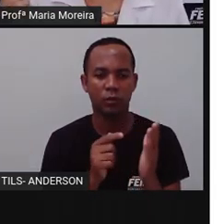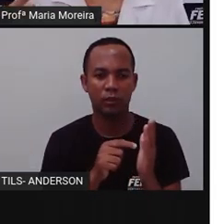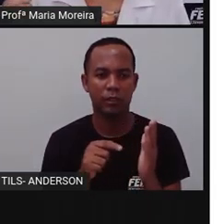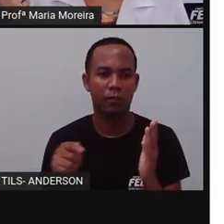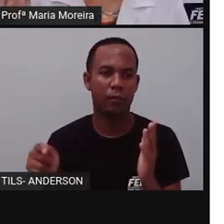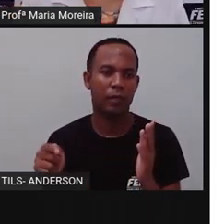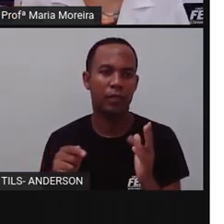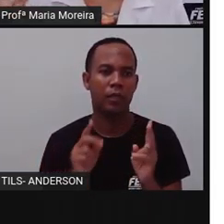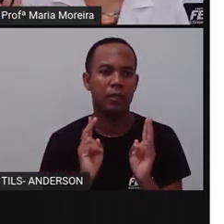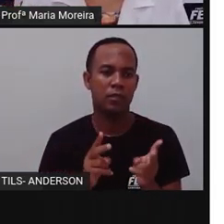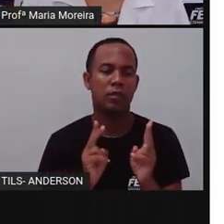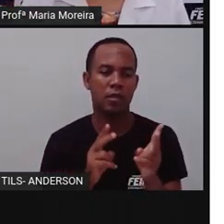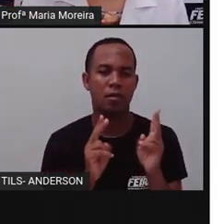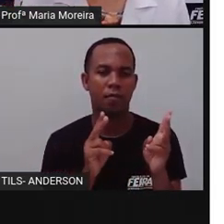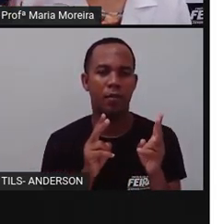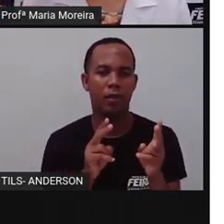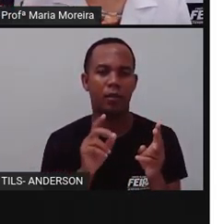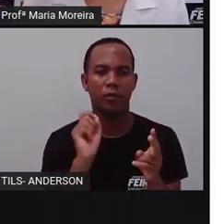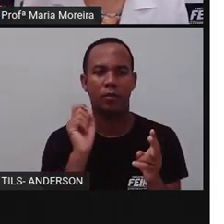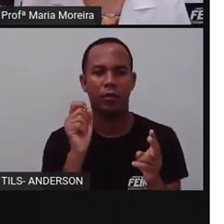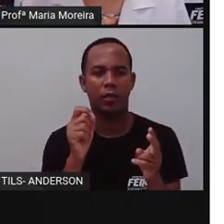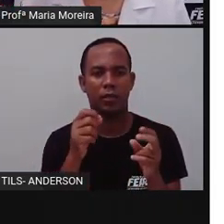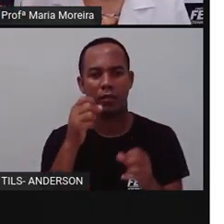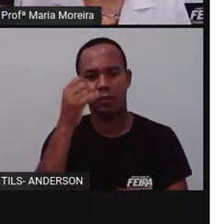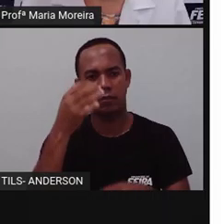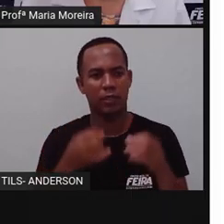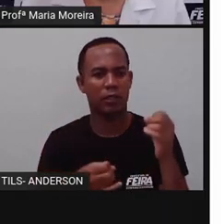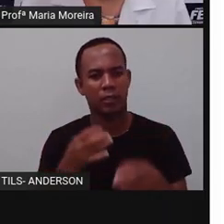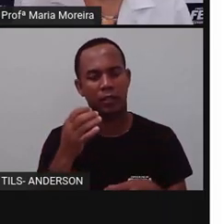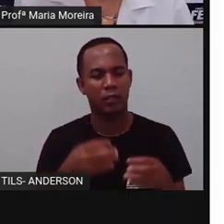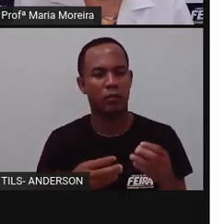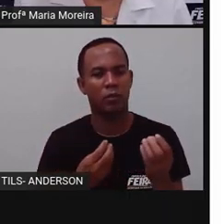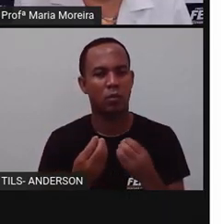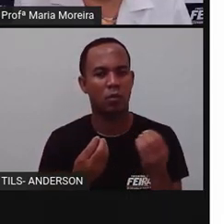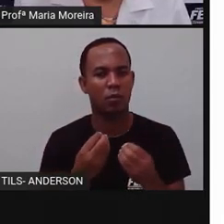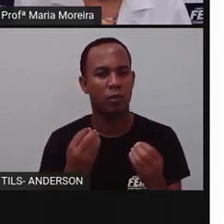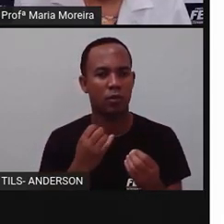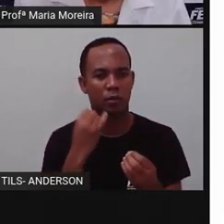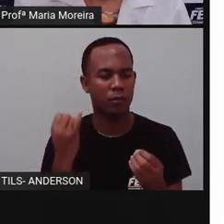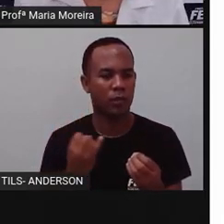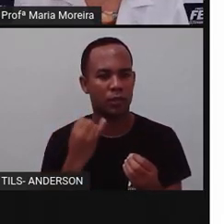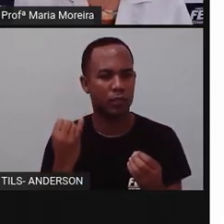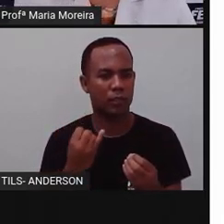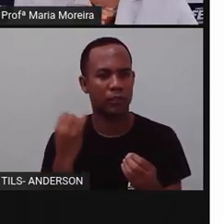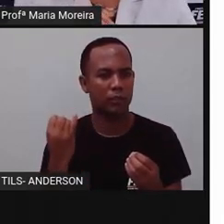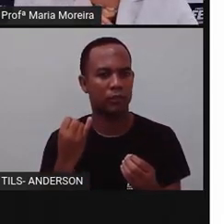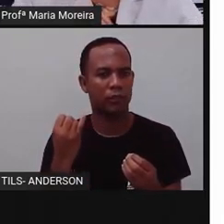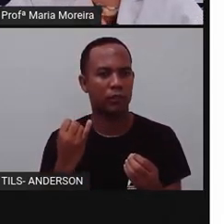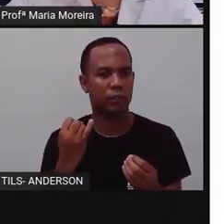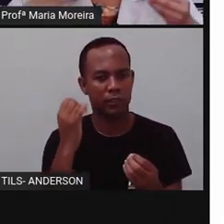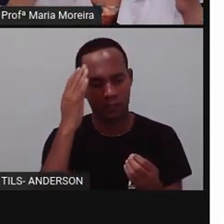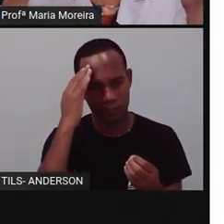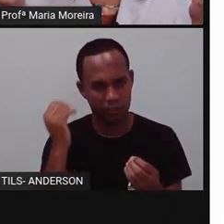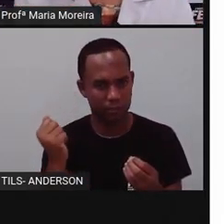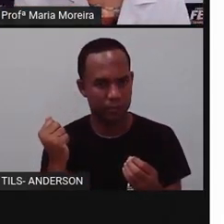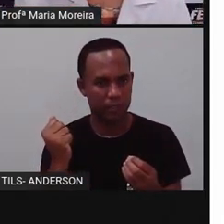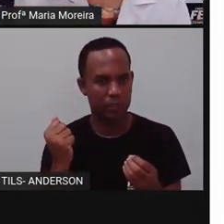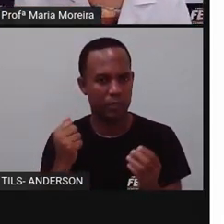falar várias vezes com vocês sobre a interpretação de texto e sobre a importância dela. Porque quando a gente faz a